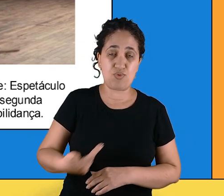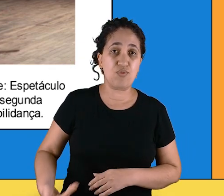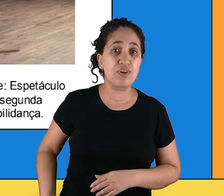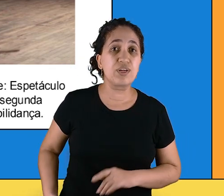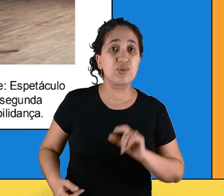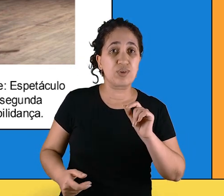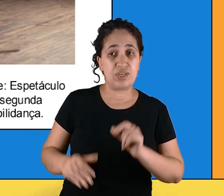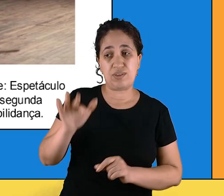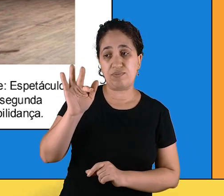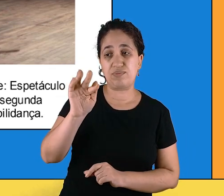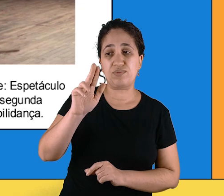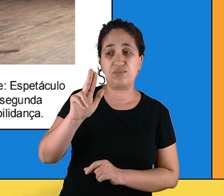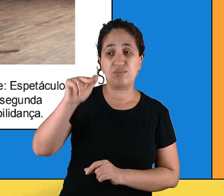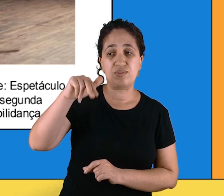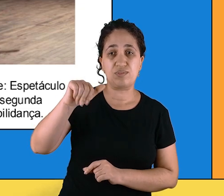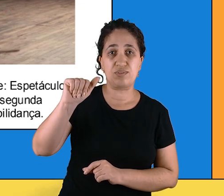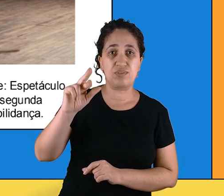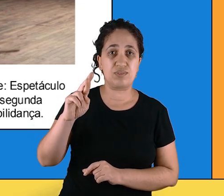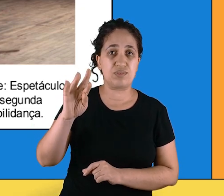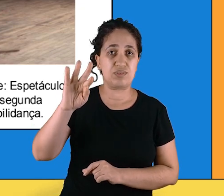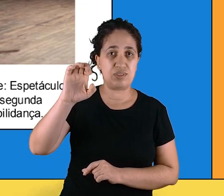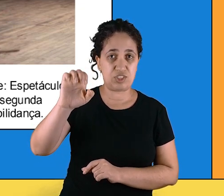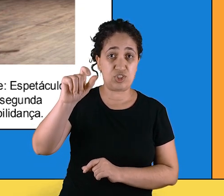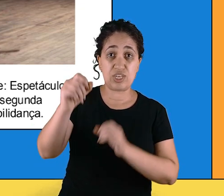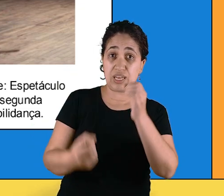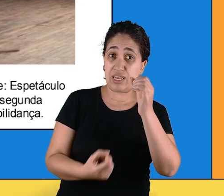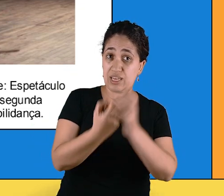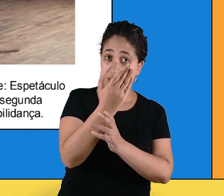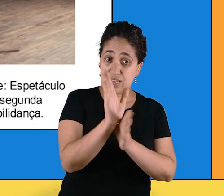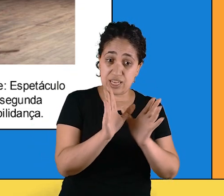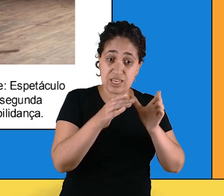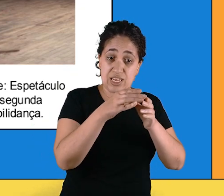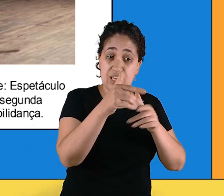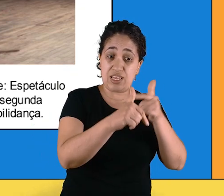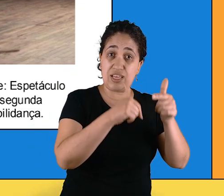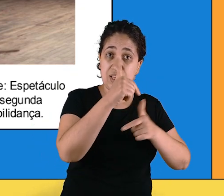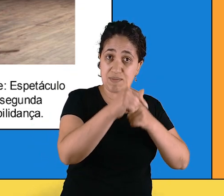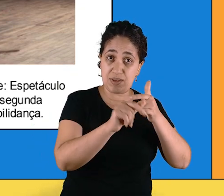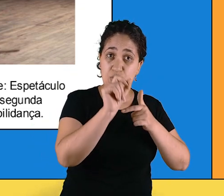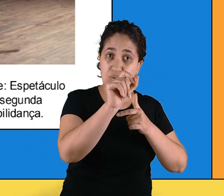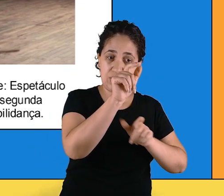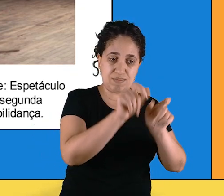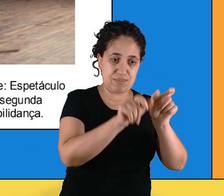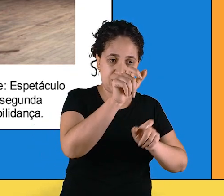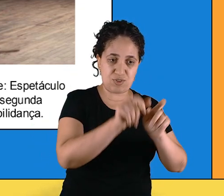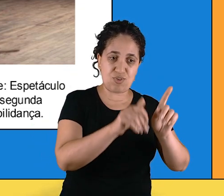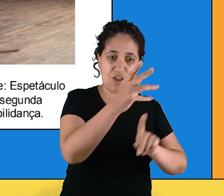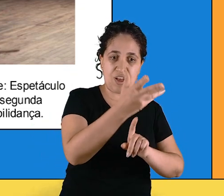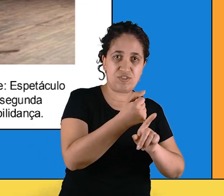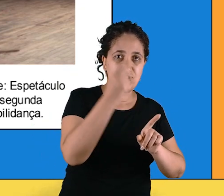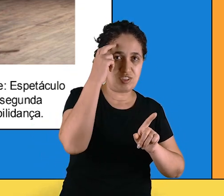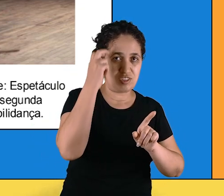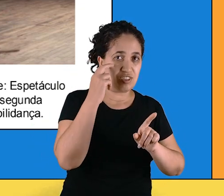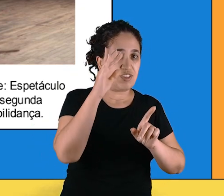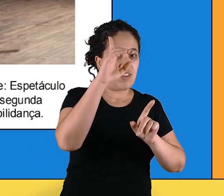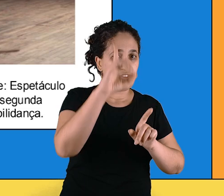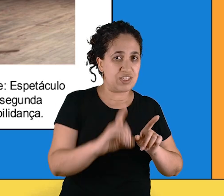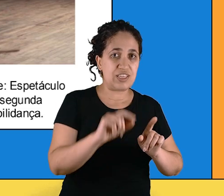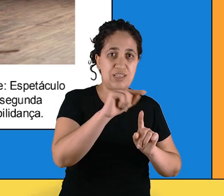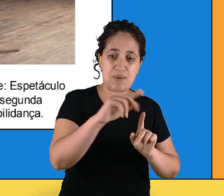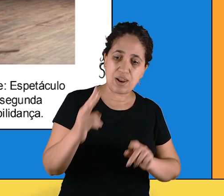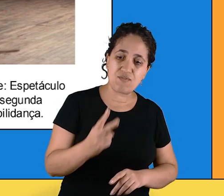governo, né, a Funarte, ela cria um GT, um grupo de trabalho com artistas e intelectuais com deficiência